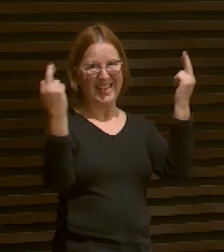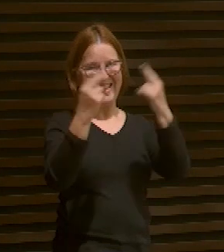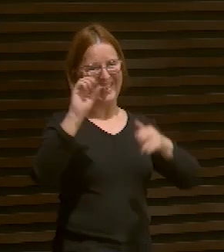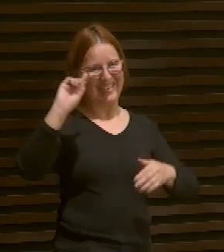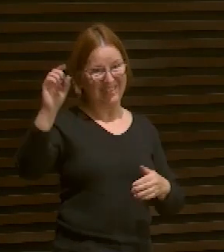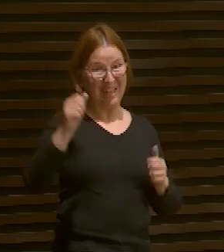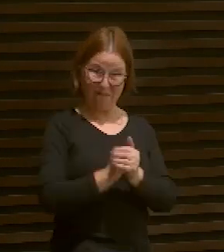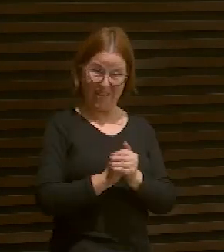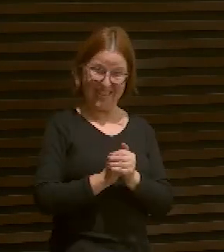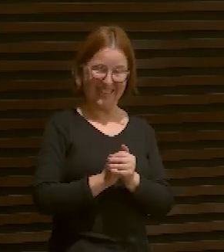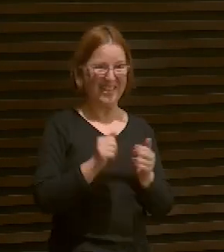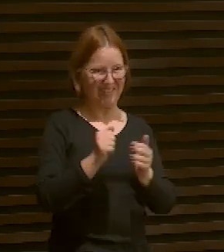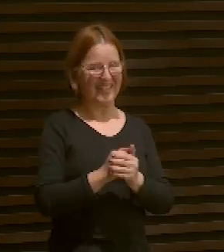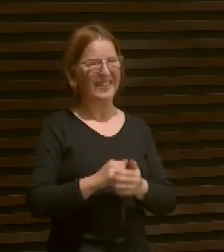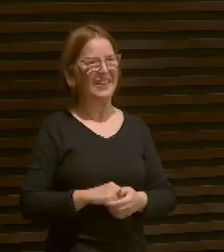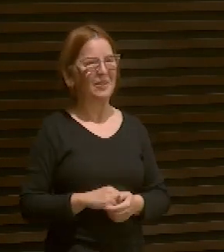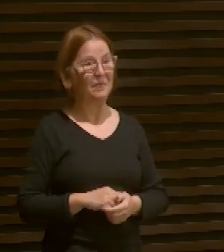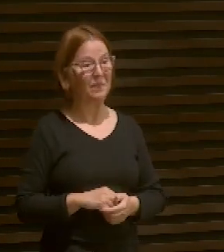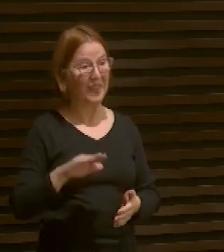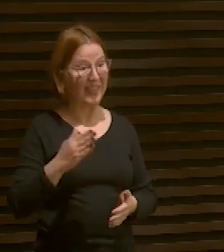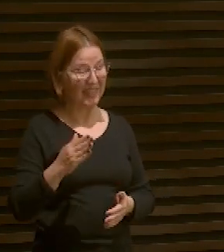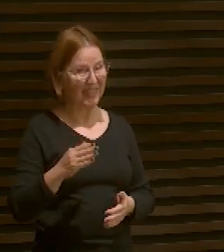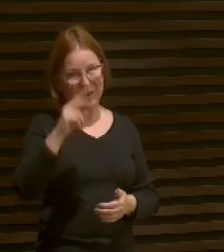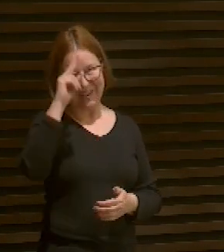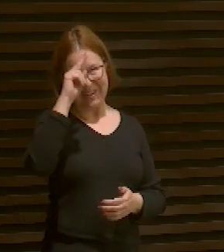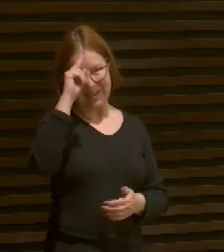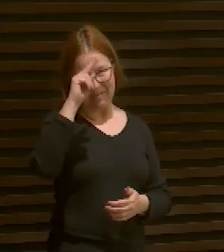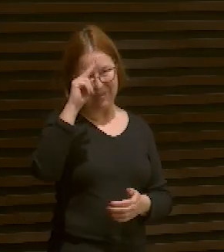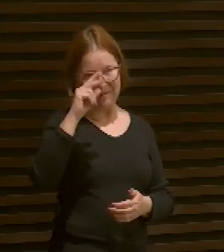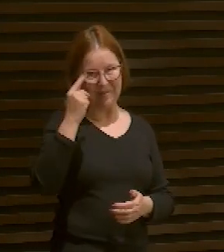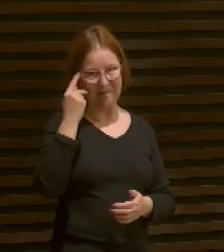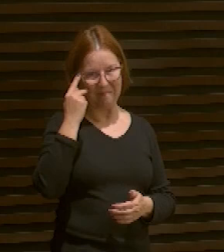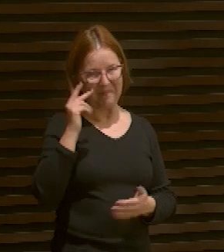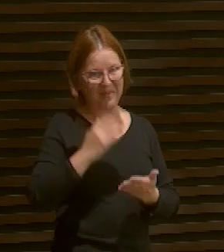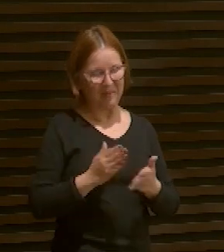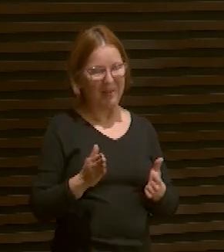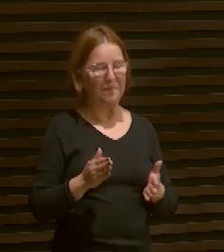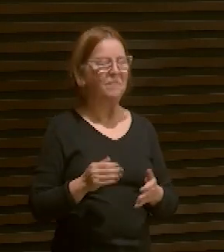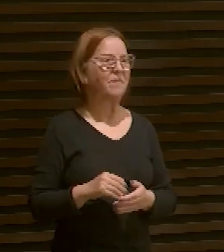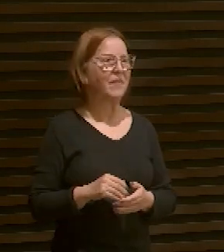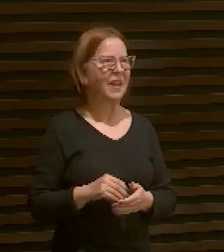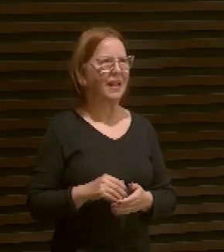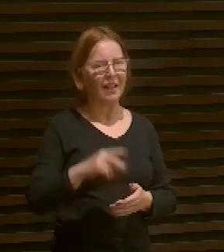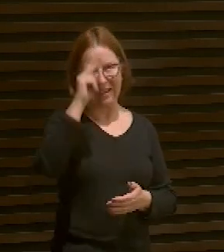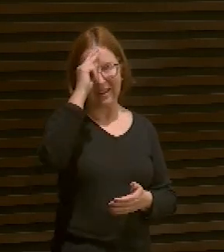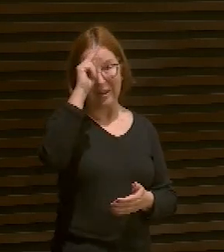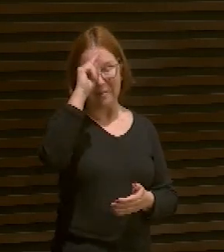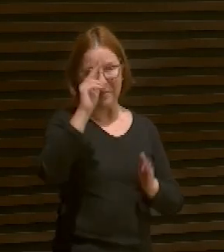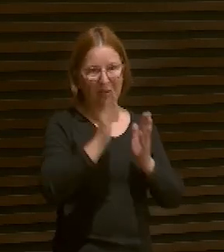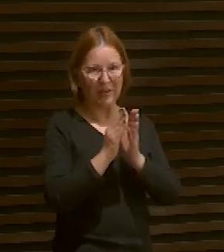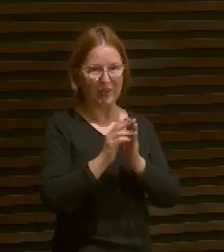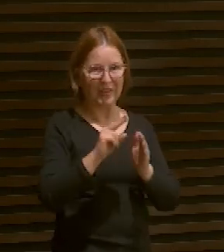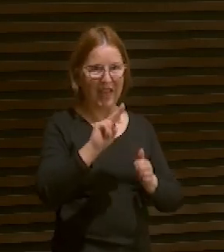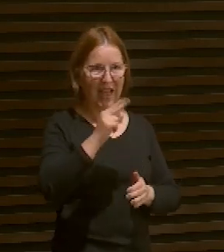Amém? E assim, então, nós nos lembramos aqui, para encerrar, de a oração de Abacuque, né?